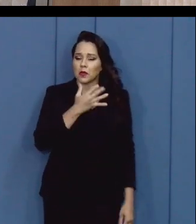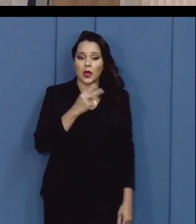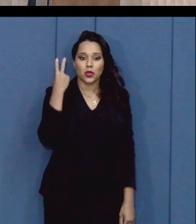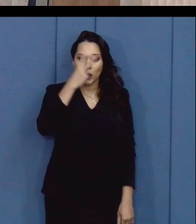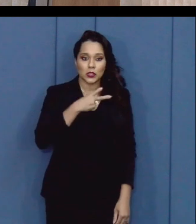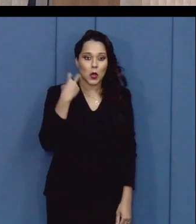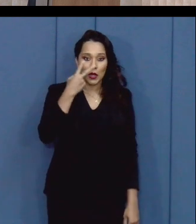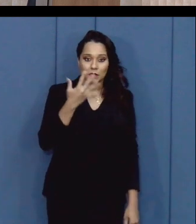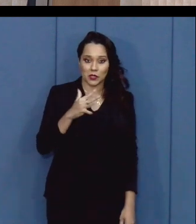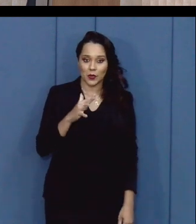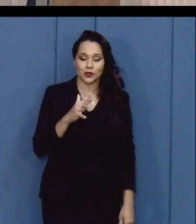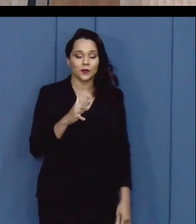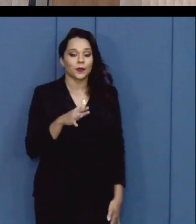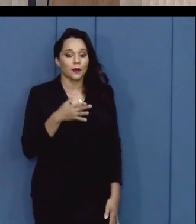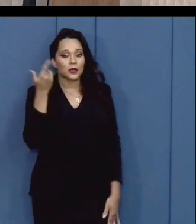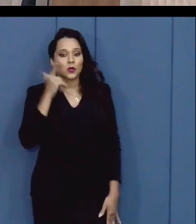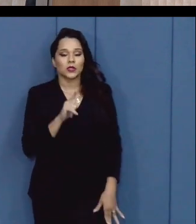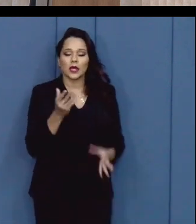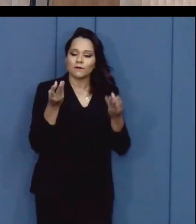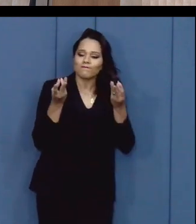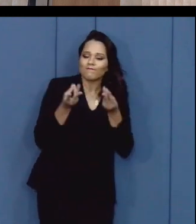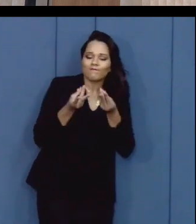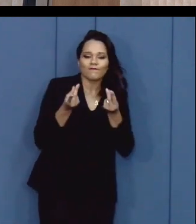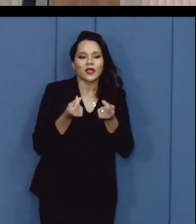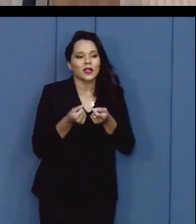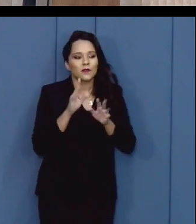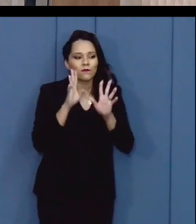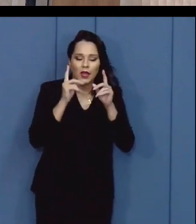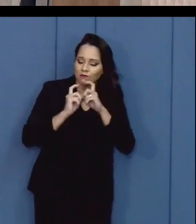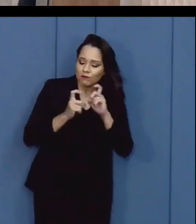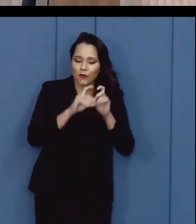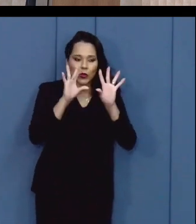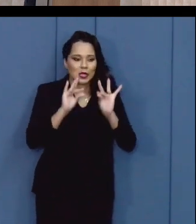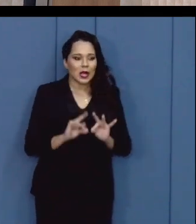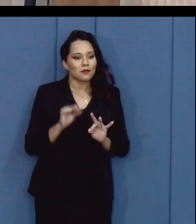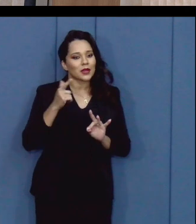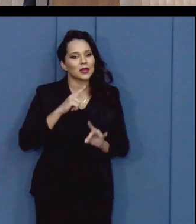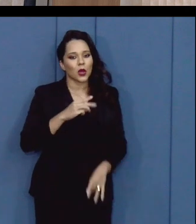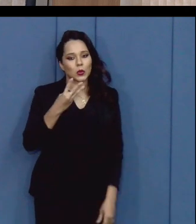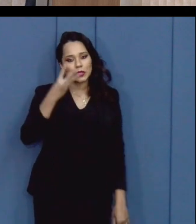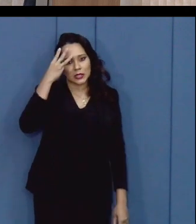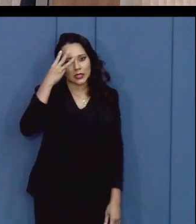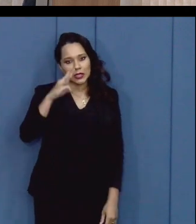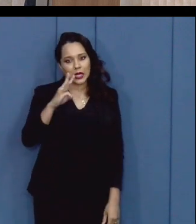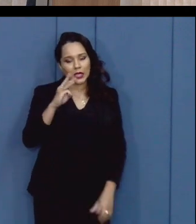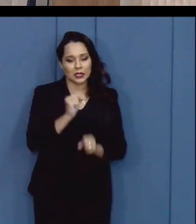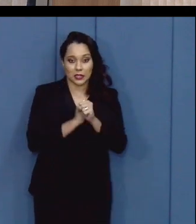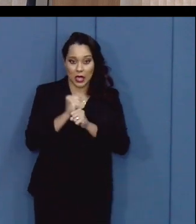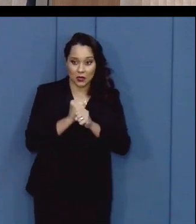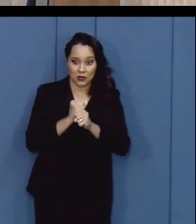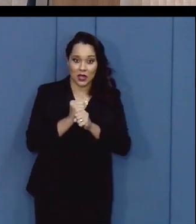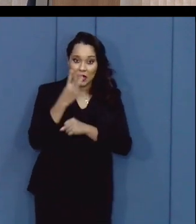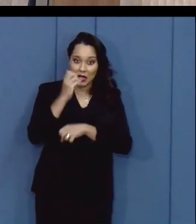umas 2 horas, mais ou menos, para que a gente pudesse afinar os instrumentos para poder ter os 3 anos previstos. Terminou que esses